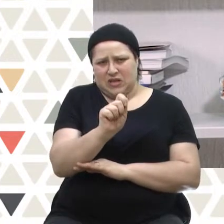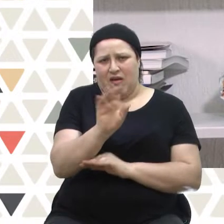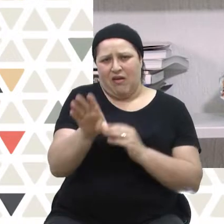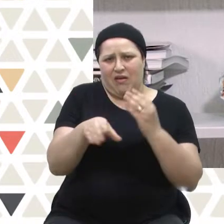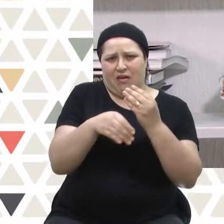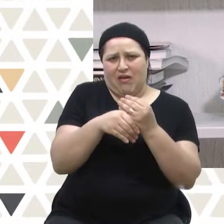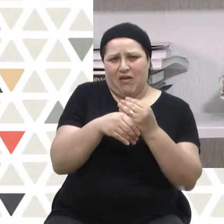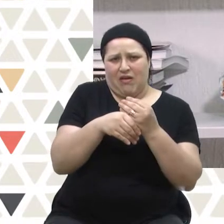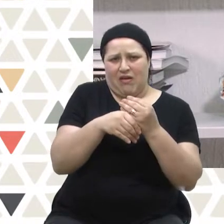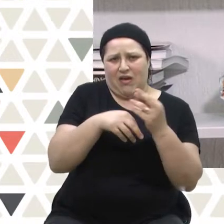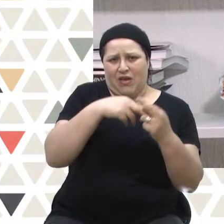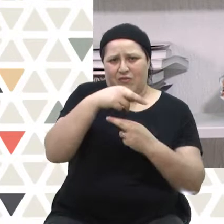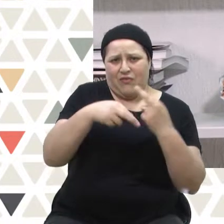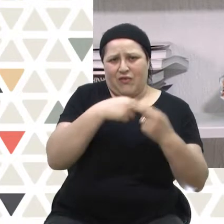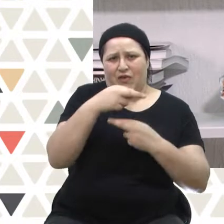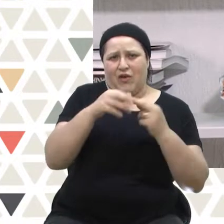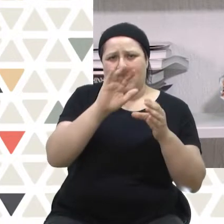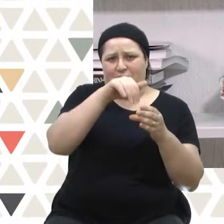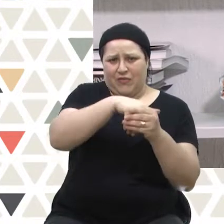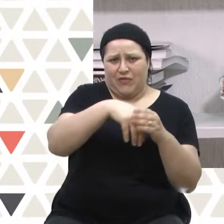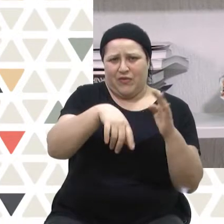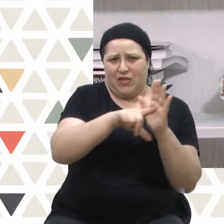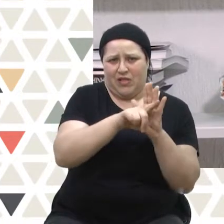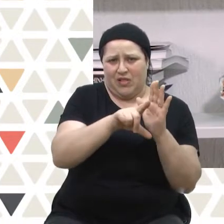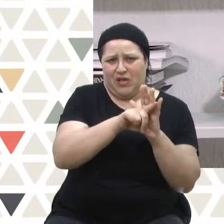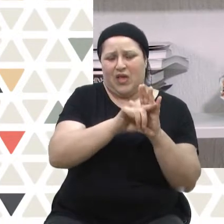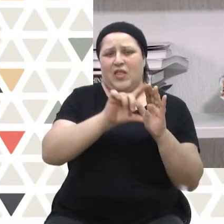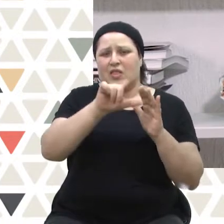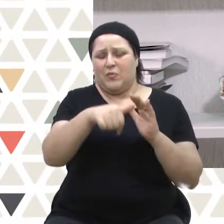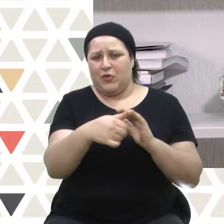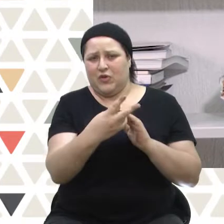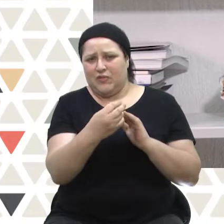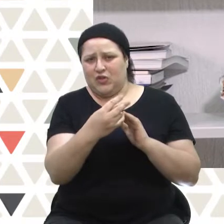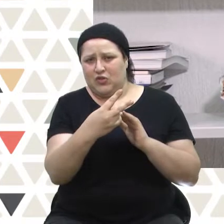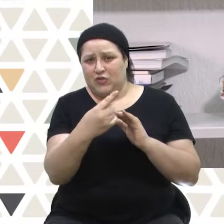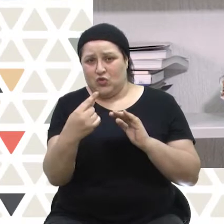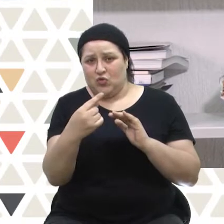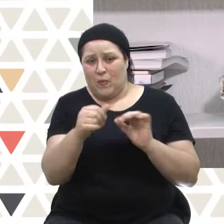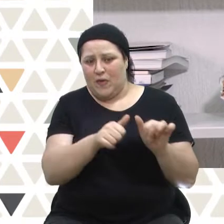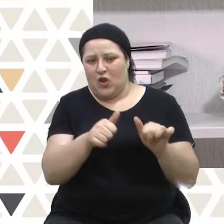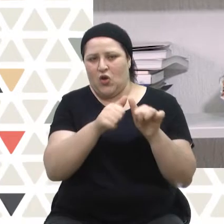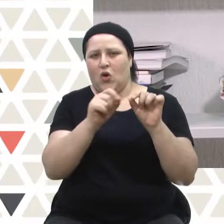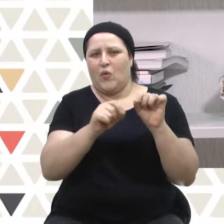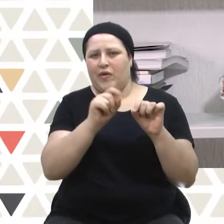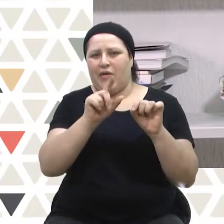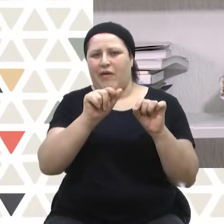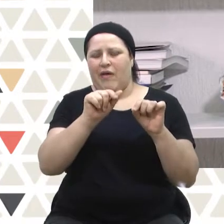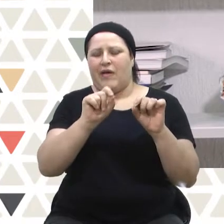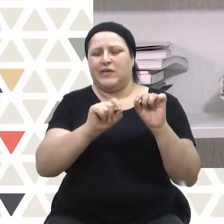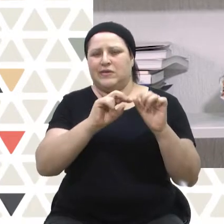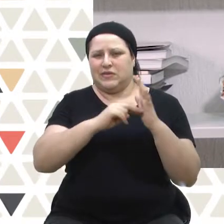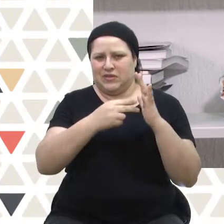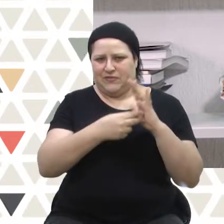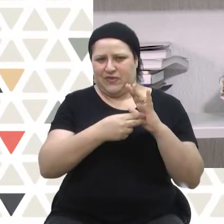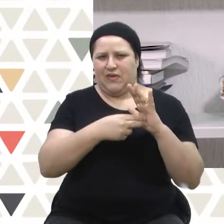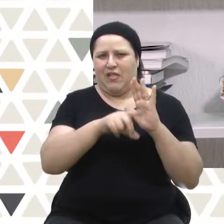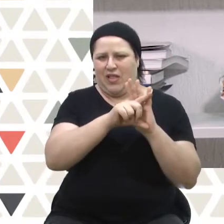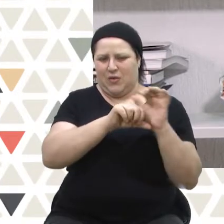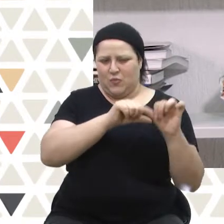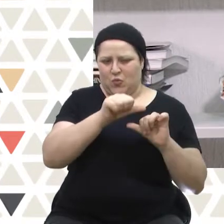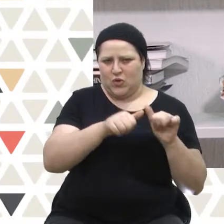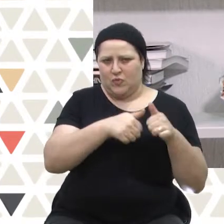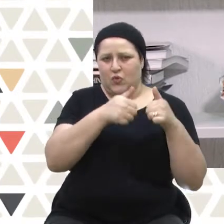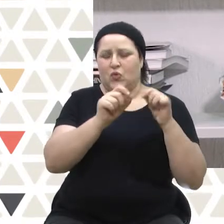2020, que é o artigo 326A, incluído na reforma eleitoral de 2019 e que na reforma eleitoral